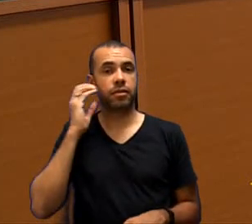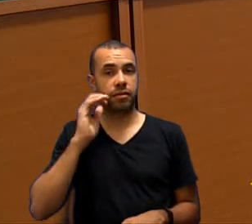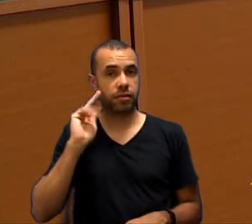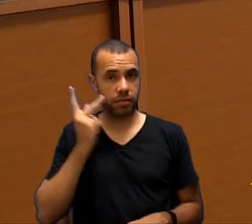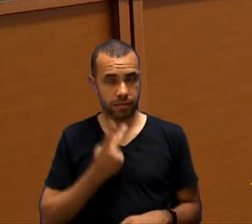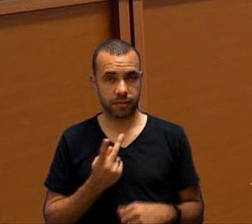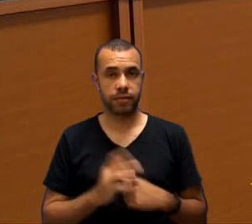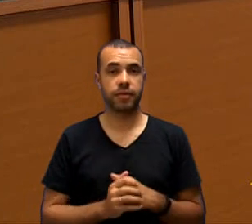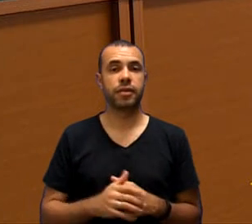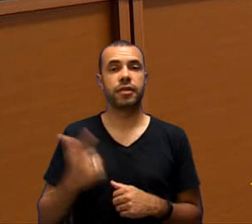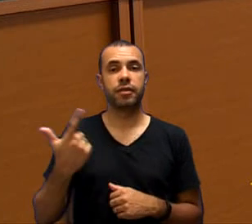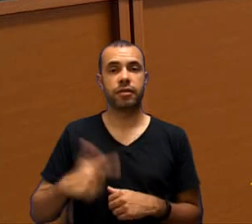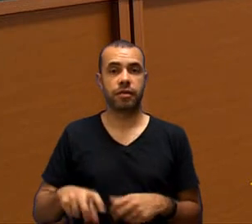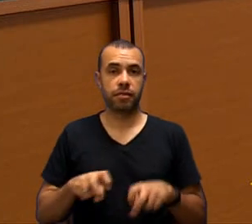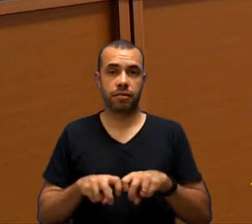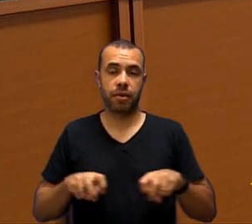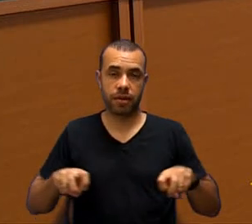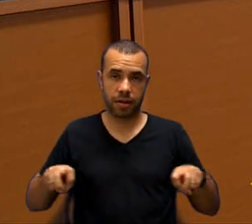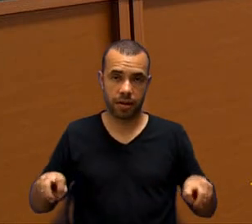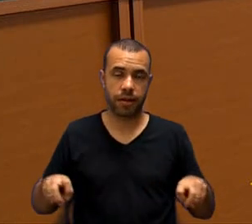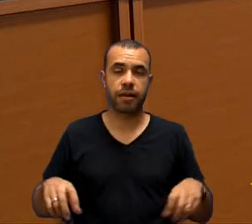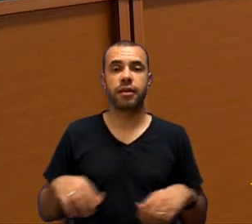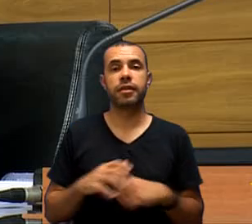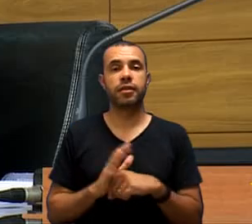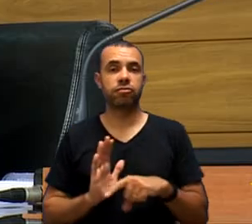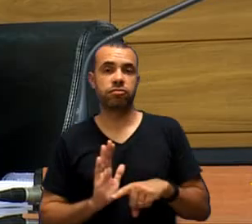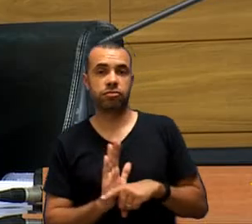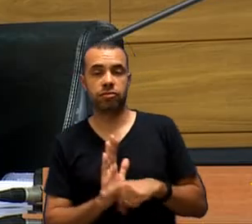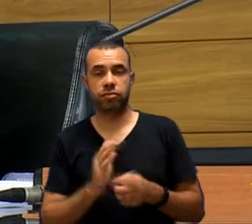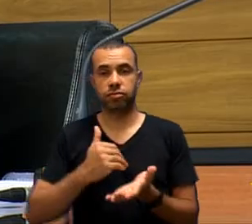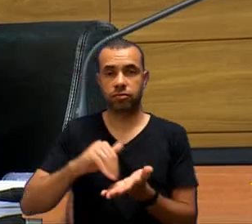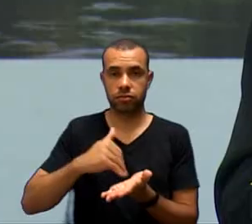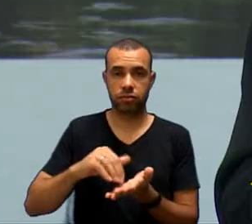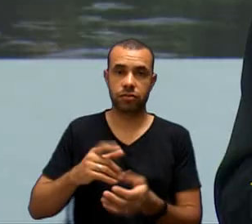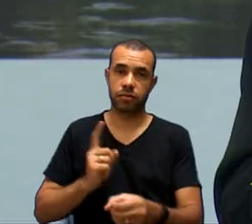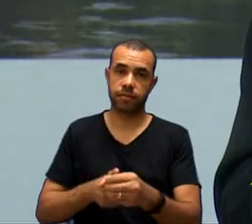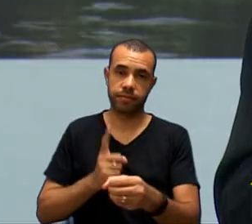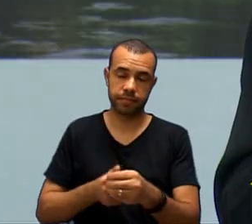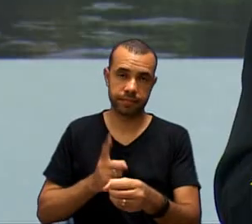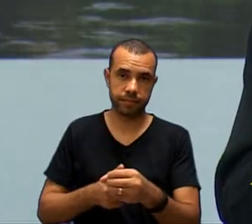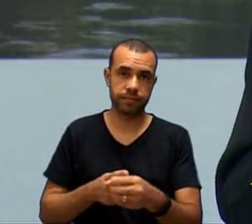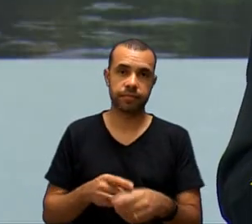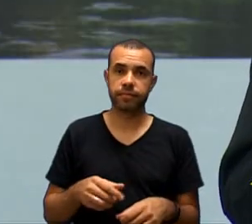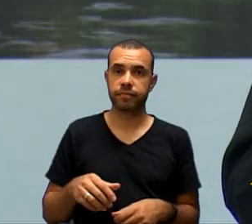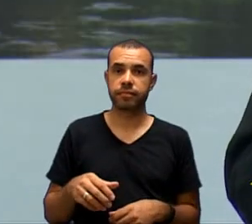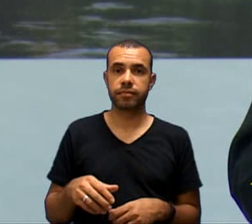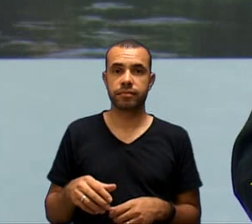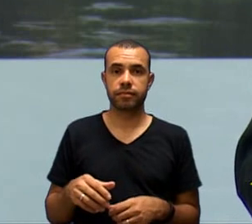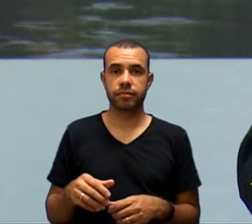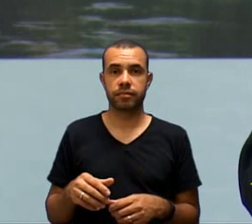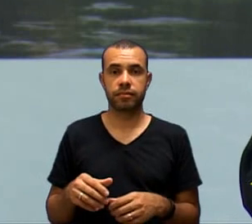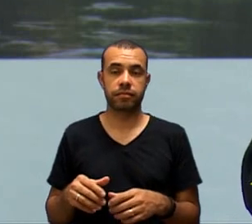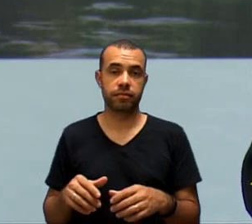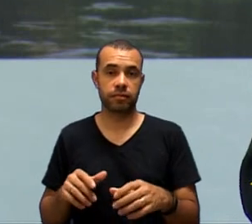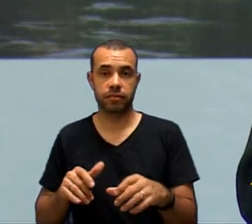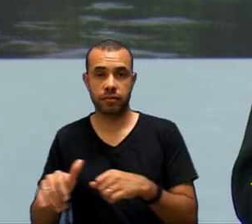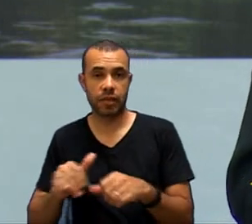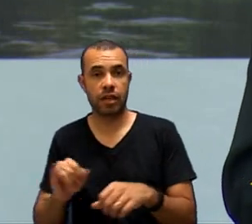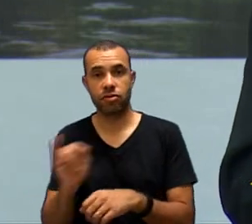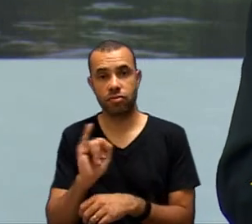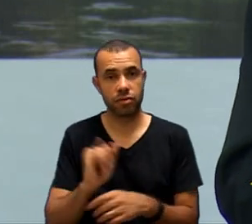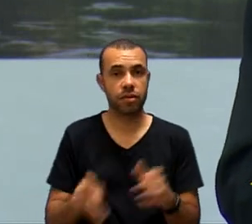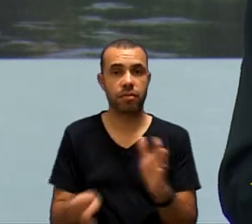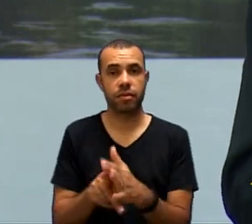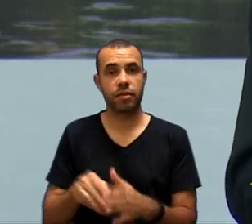Pessini, ladeado pelo secretário municipal de Relações Institucionais e